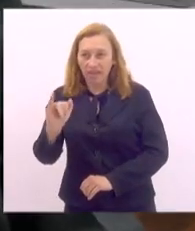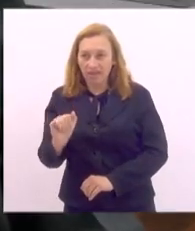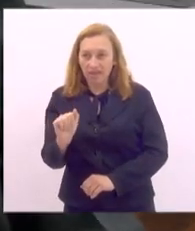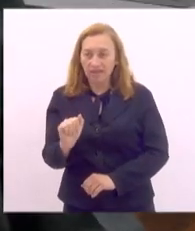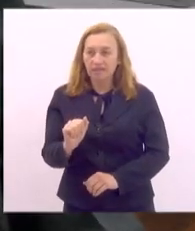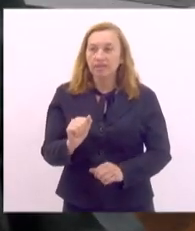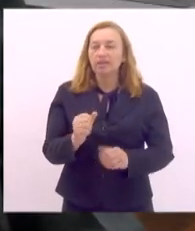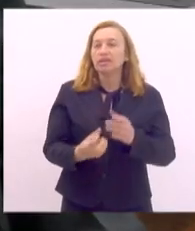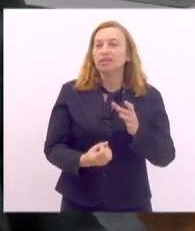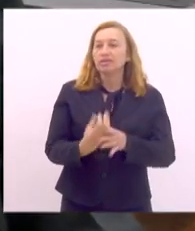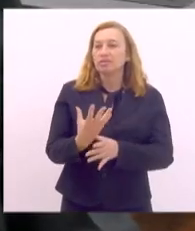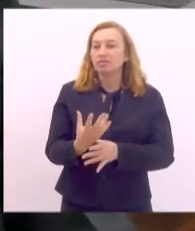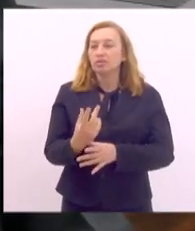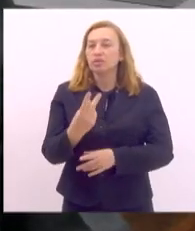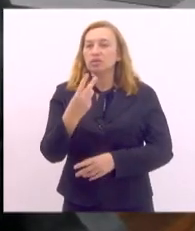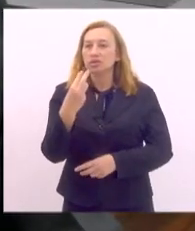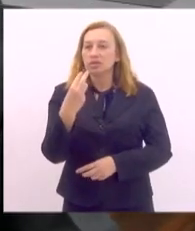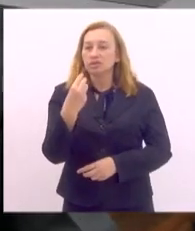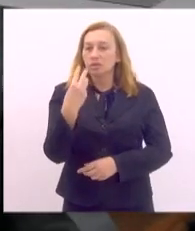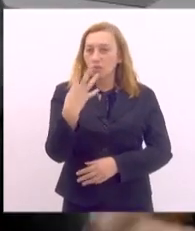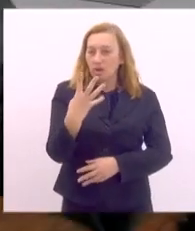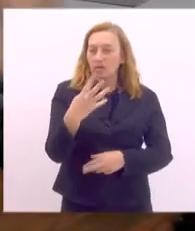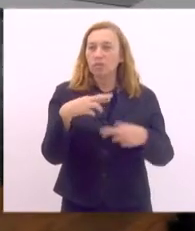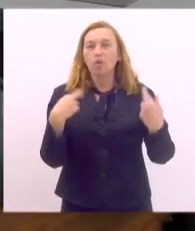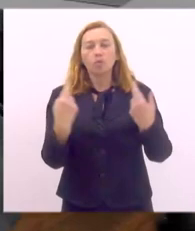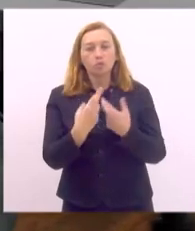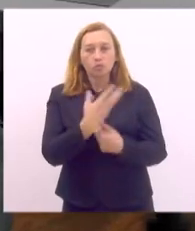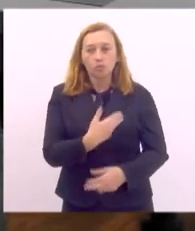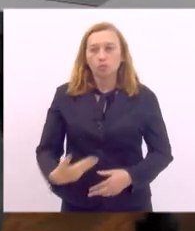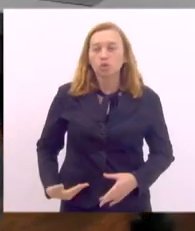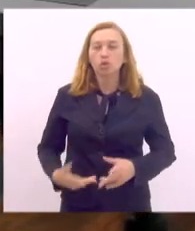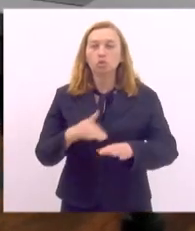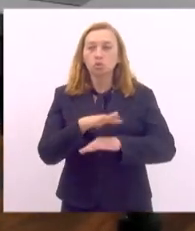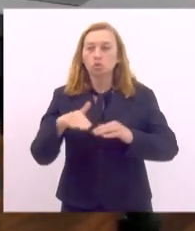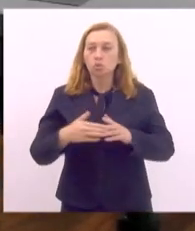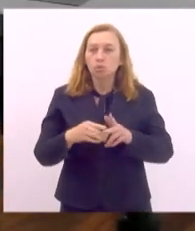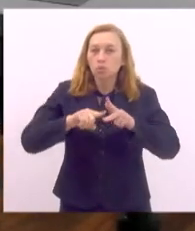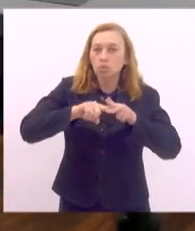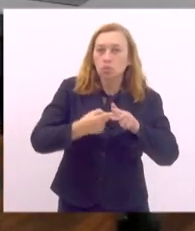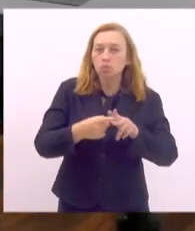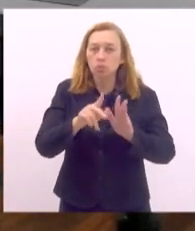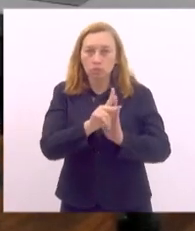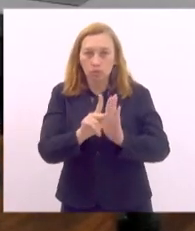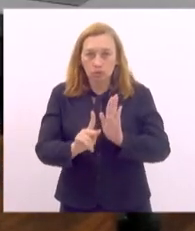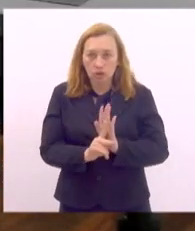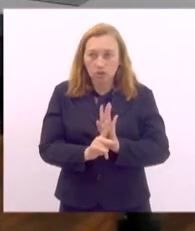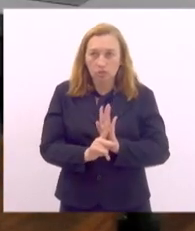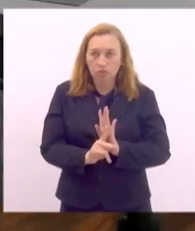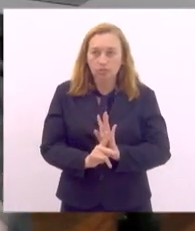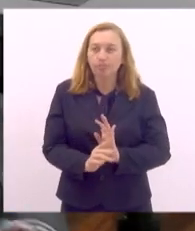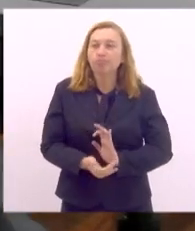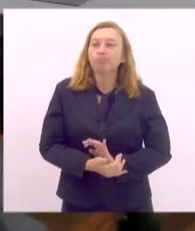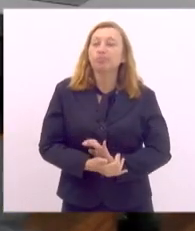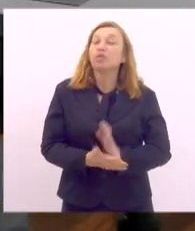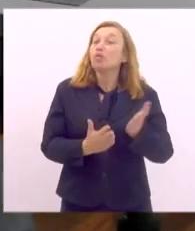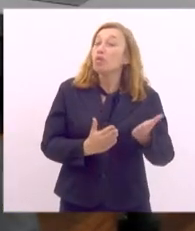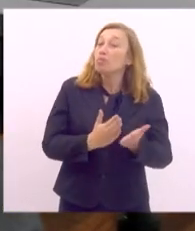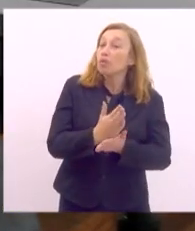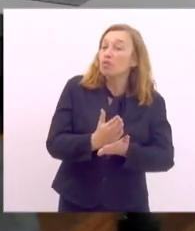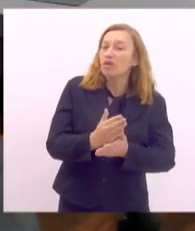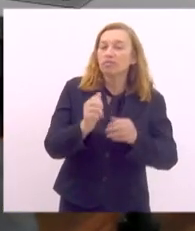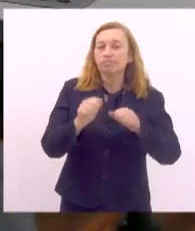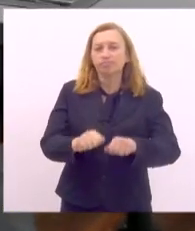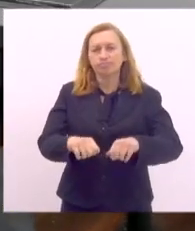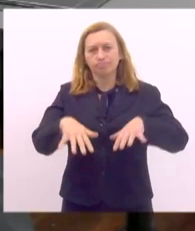4 audiências públicas e fez todas as alterações no projeto. O projeto que foi aprovado na